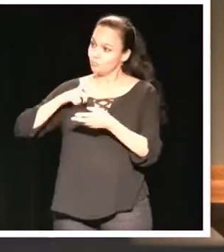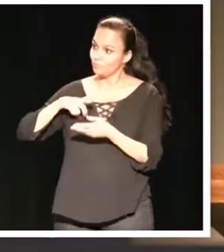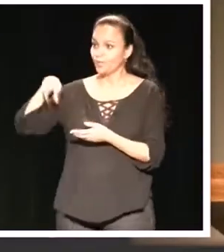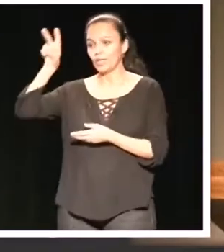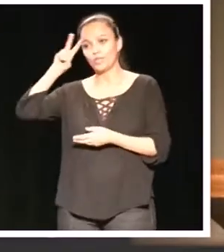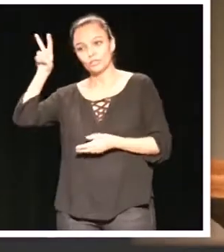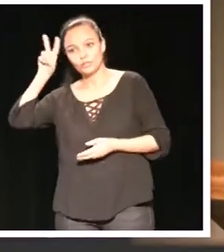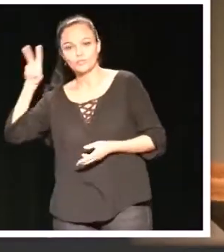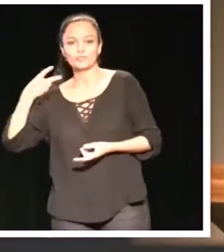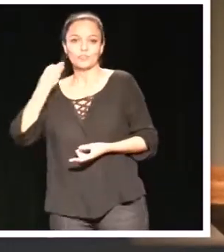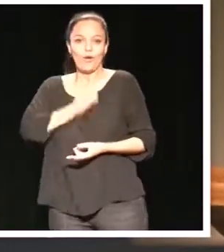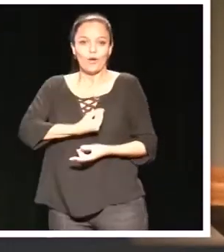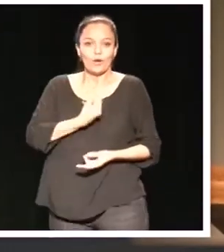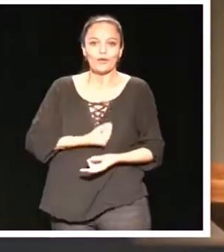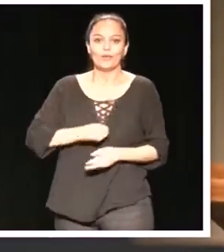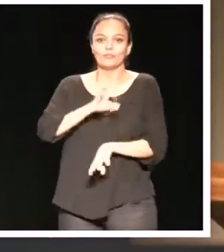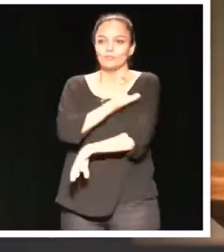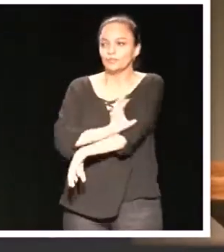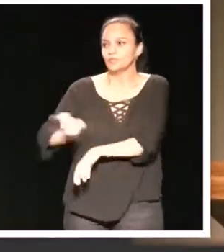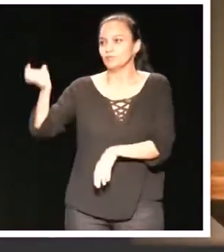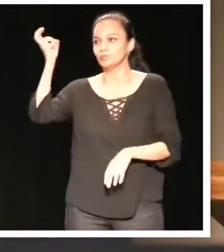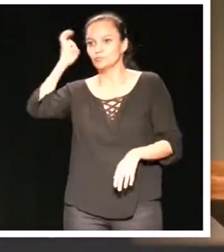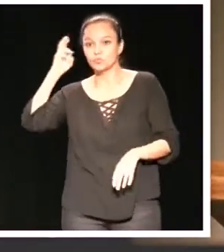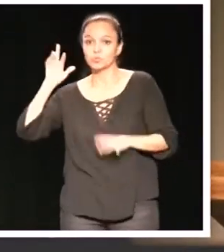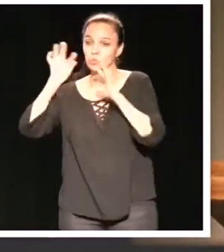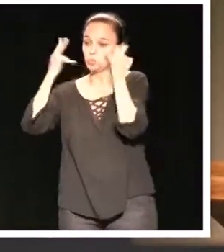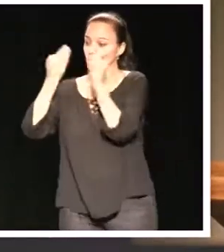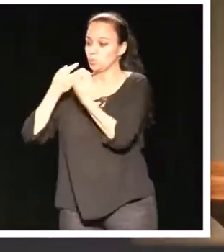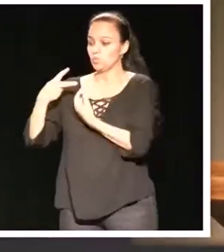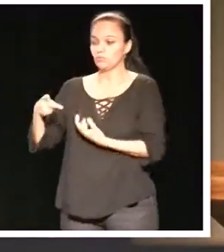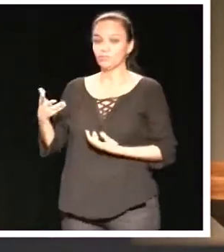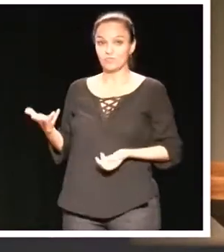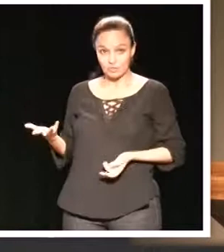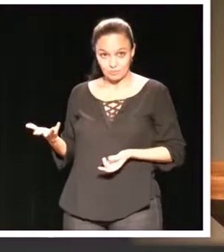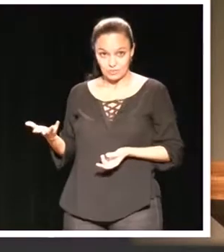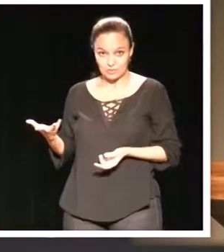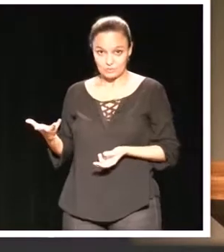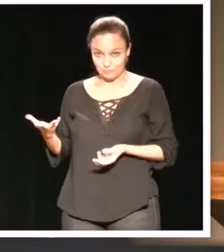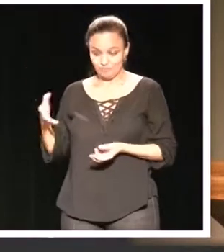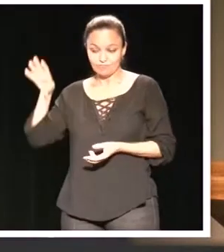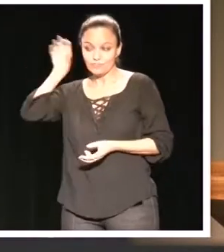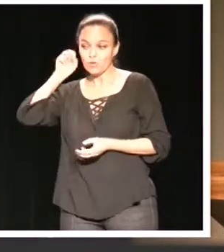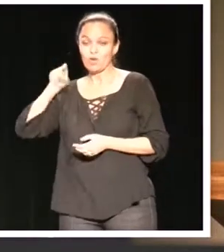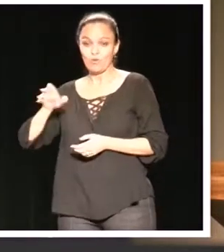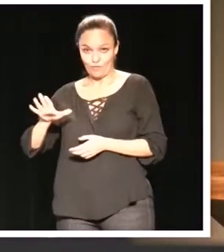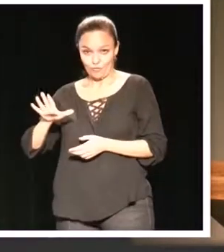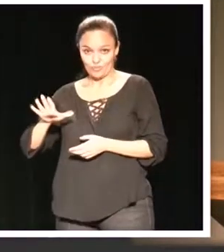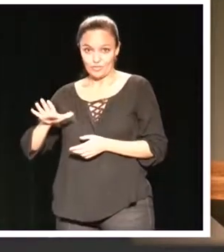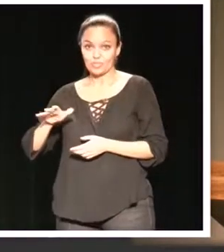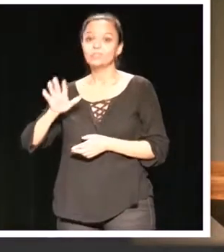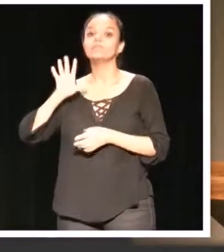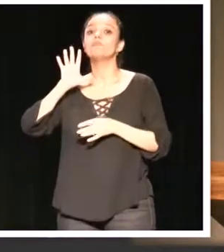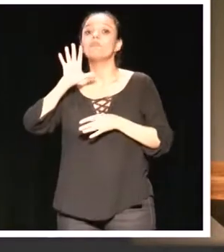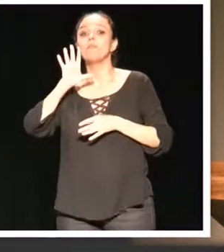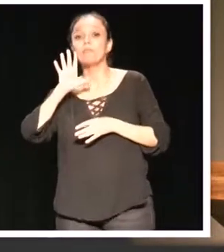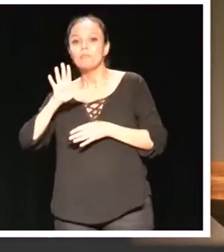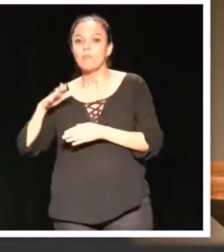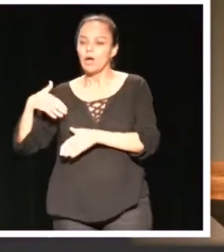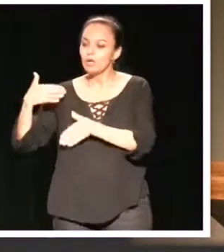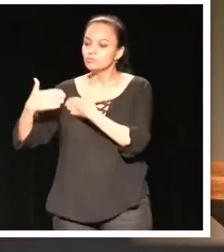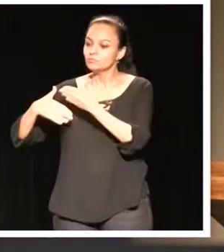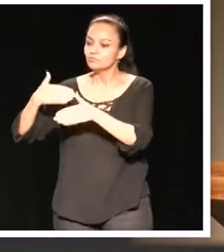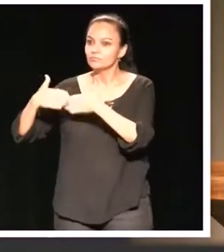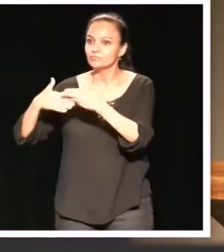é parte da cultura dessa família, mas também forma parte, antes ou depois, da